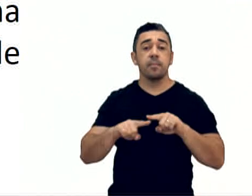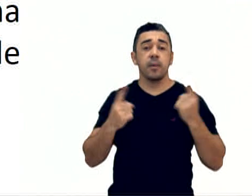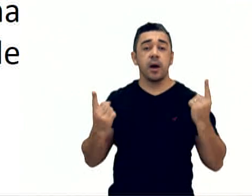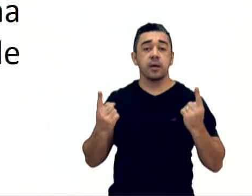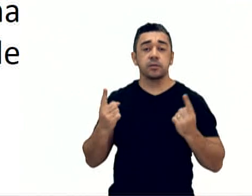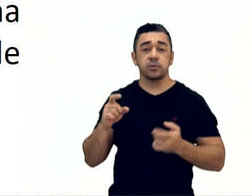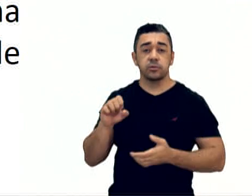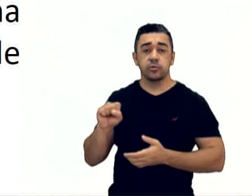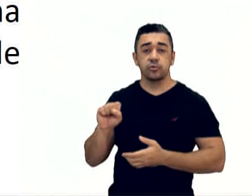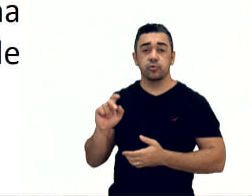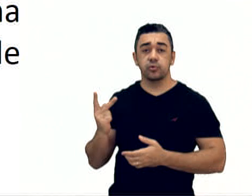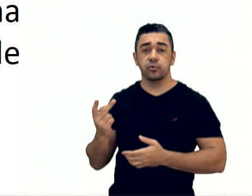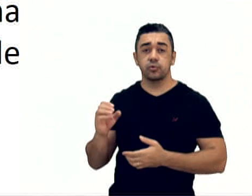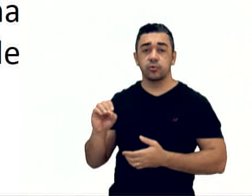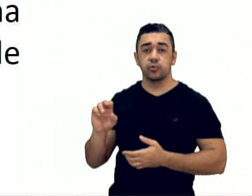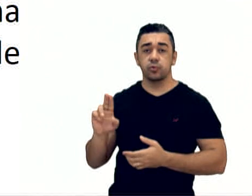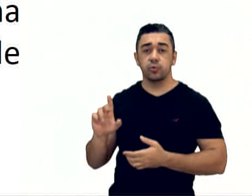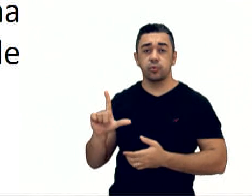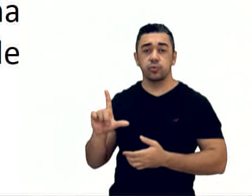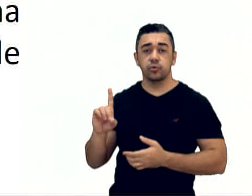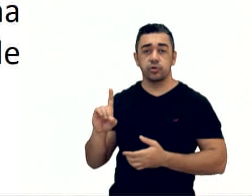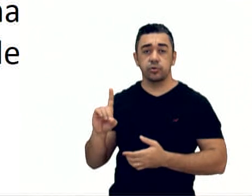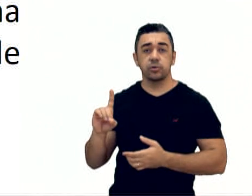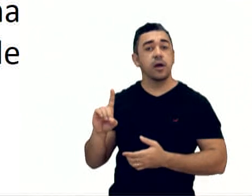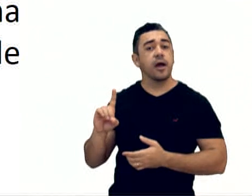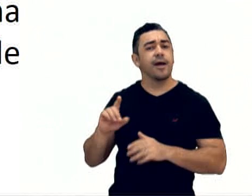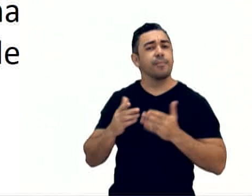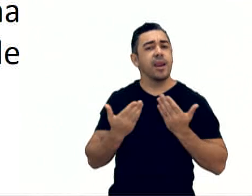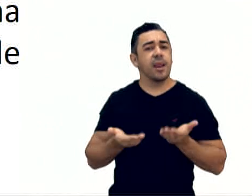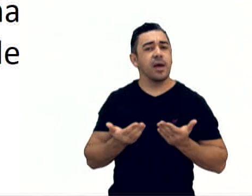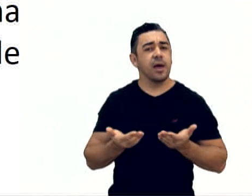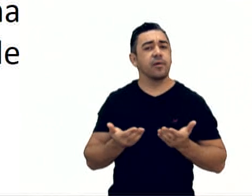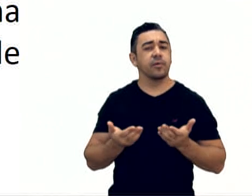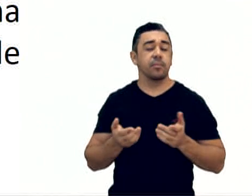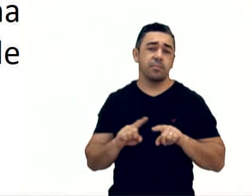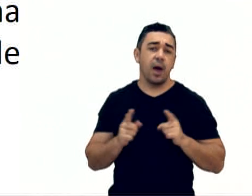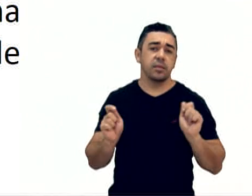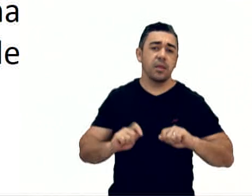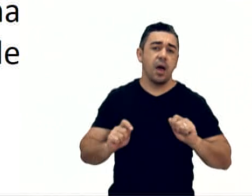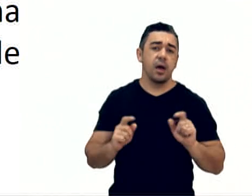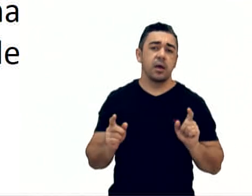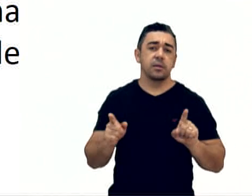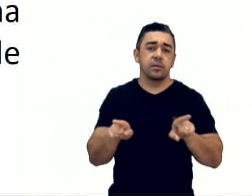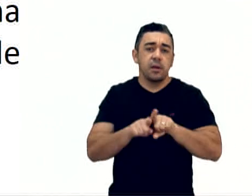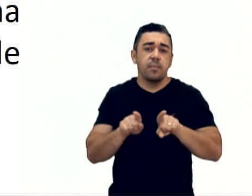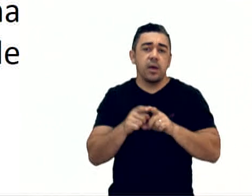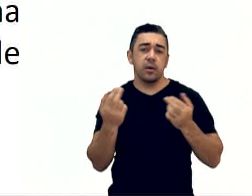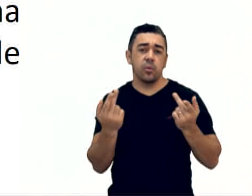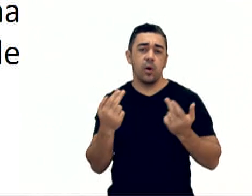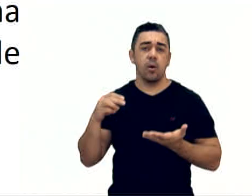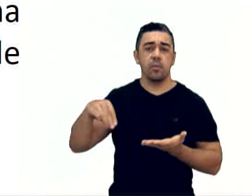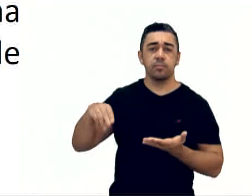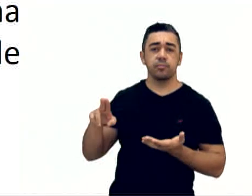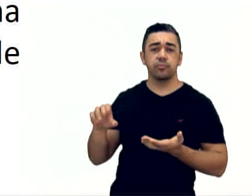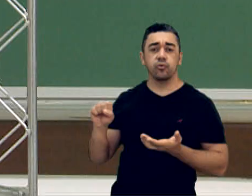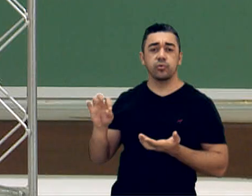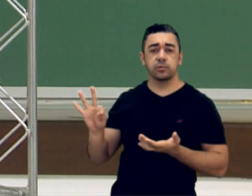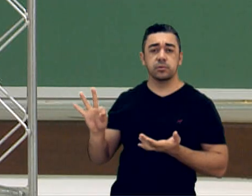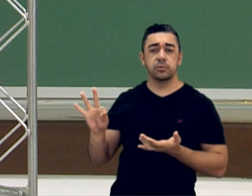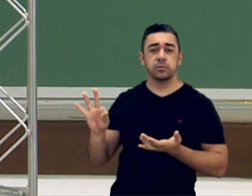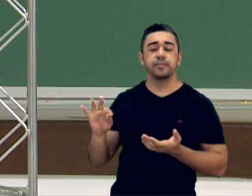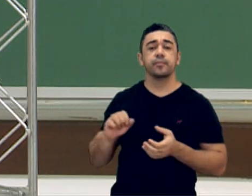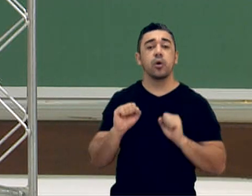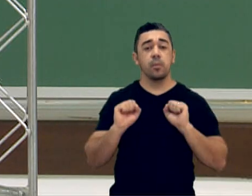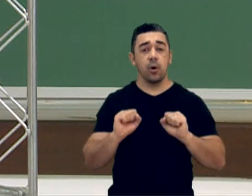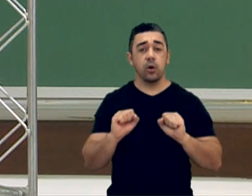mais suave do que o must, mas também pode ser usado com esse mesmo intuito. O should também pode indicar um conselho